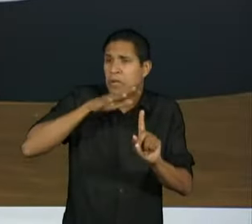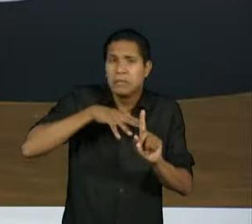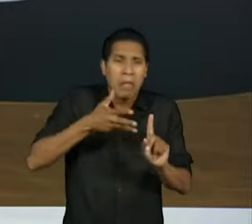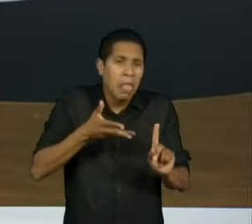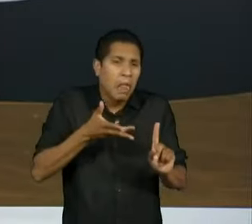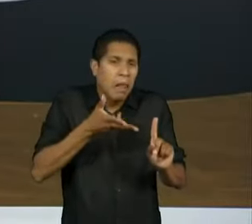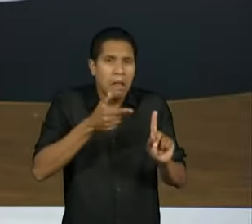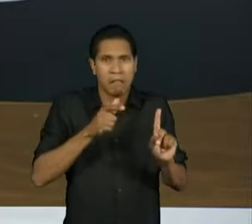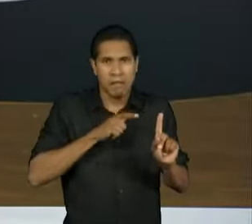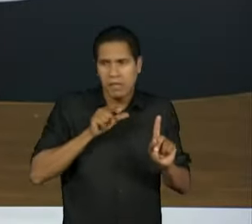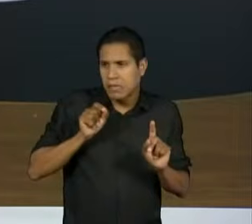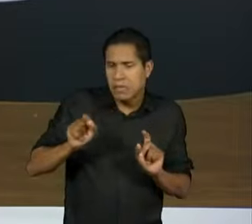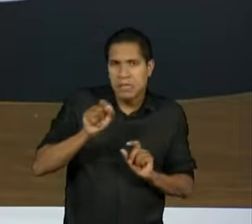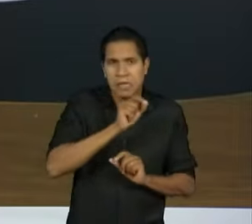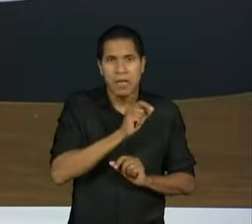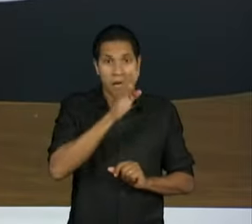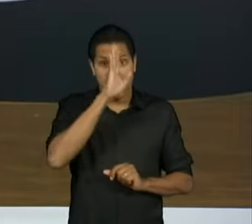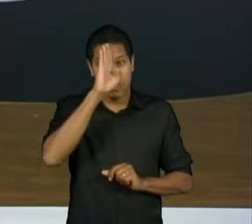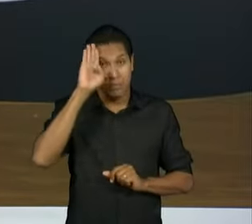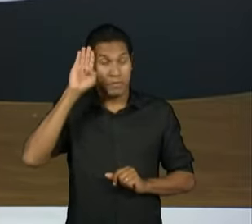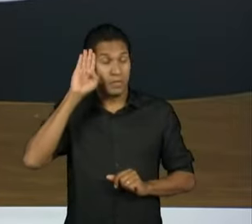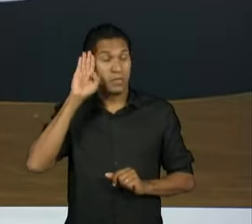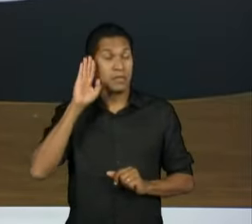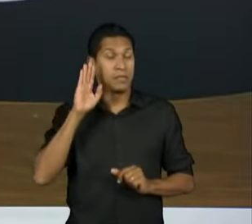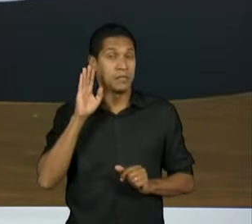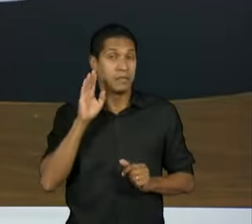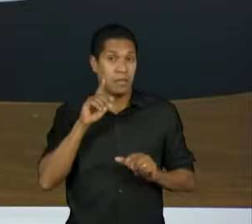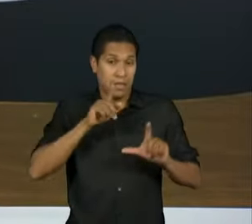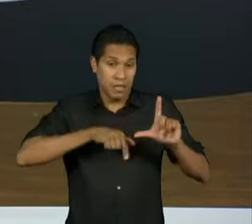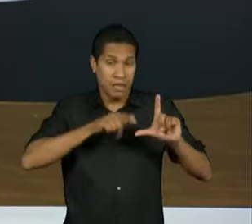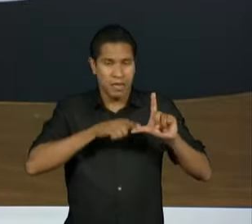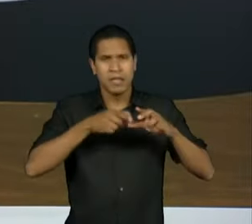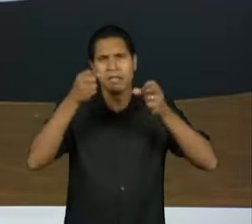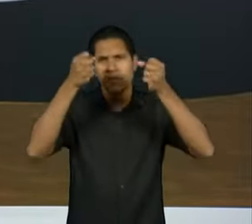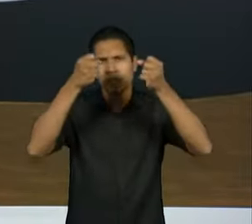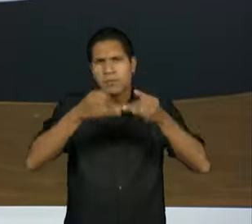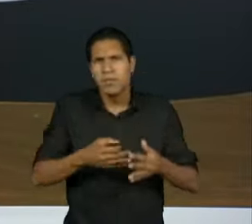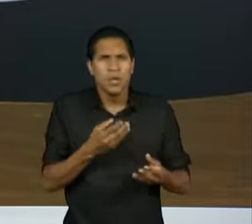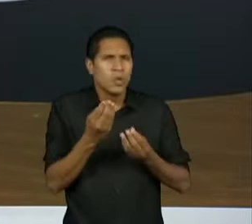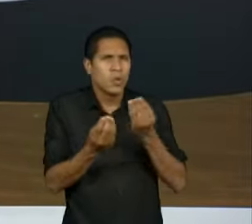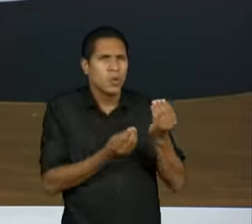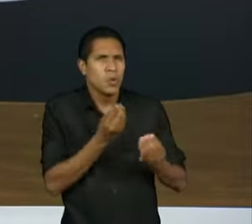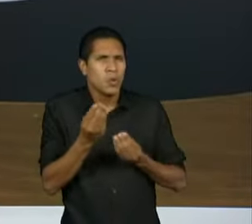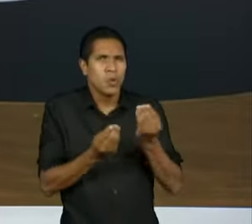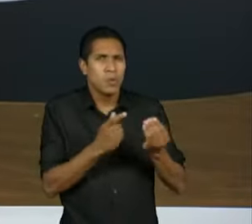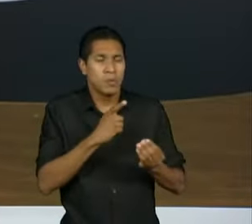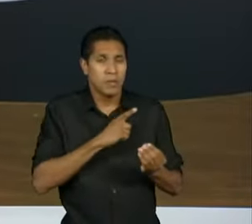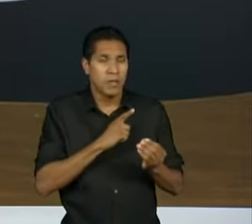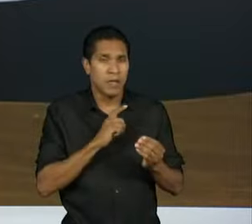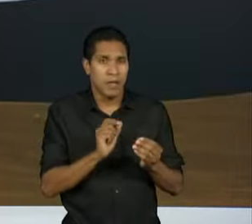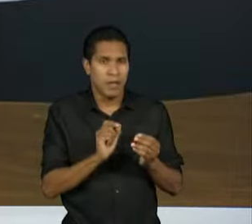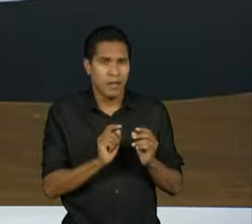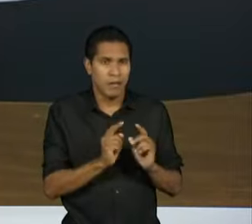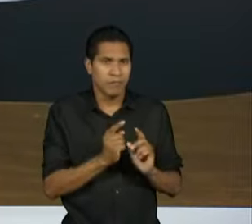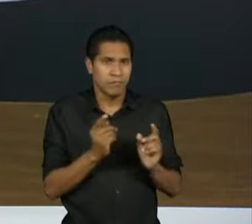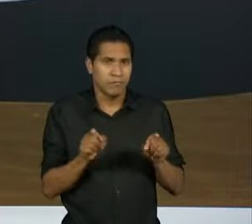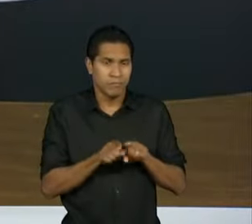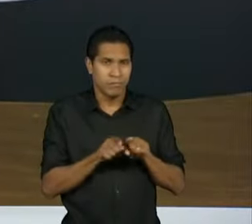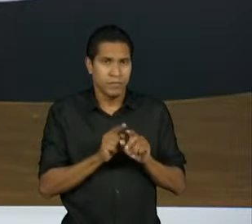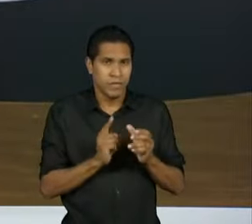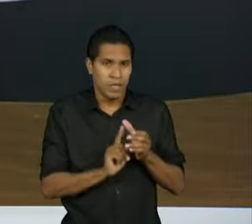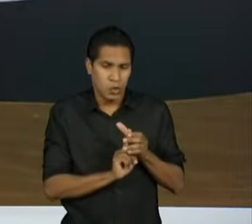de Letras explicam em alguma parte, ou em grande parte, a seu ver, o fato dela estar tão dissociada hoje,